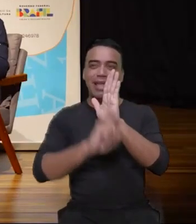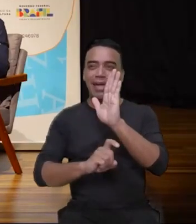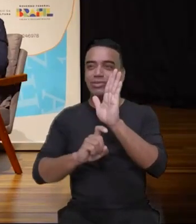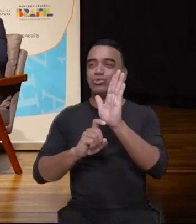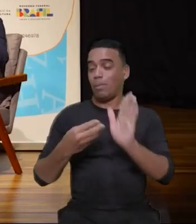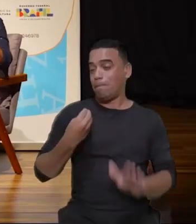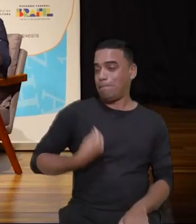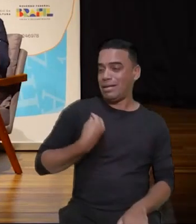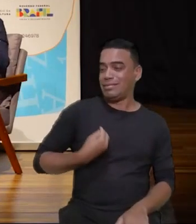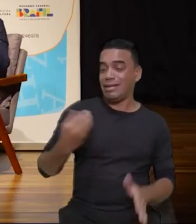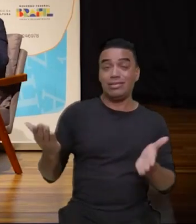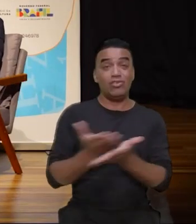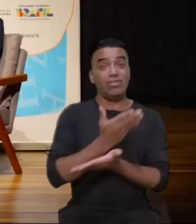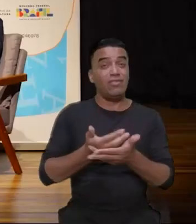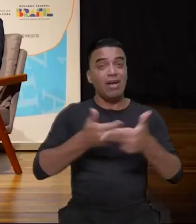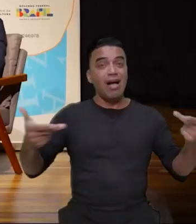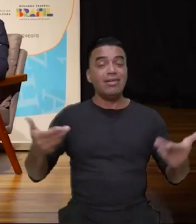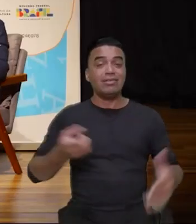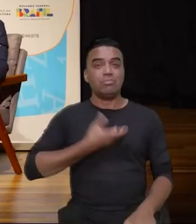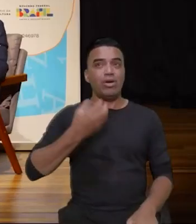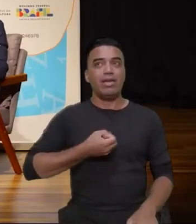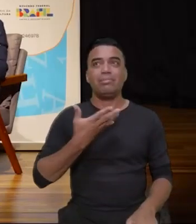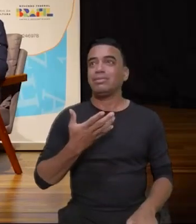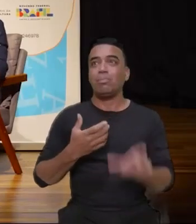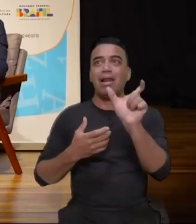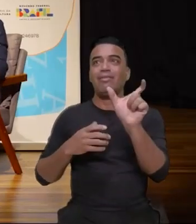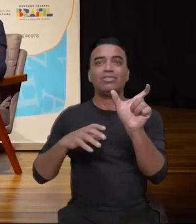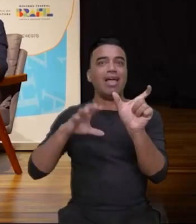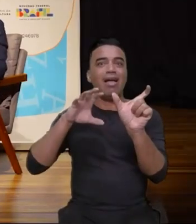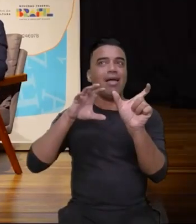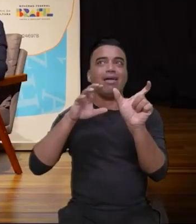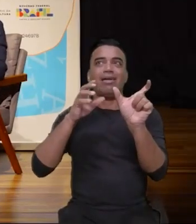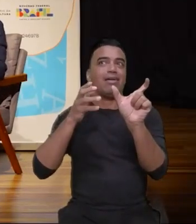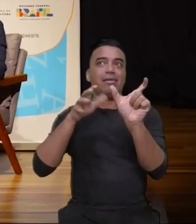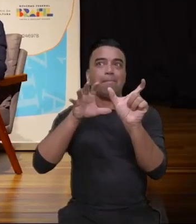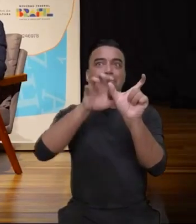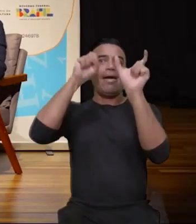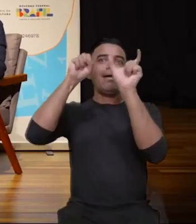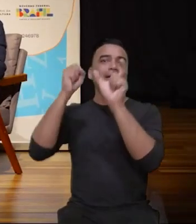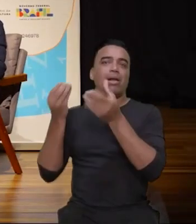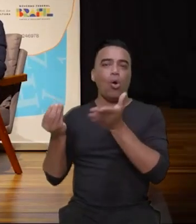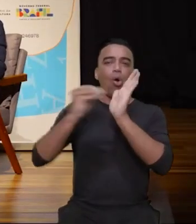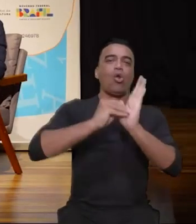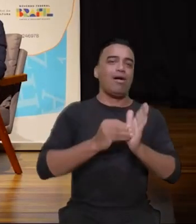intertextualidade está presente muito nos poemas. Como você morde as palavras para escrever a poesia?